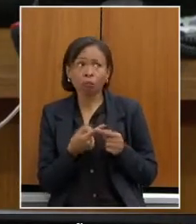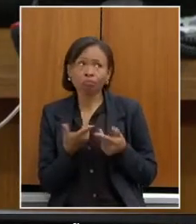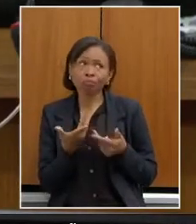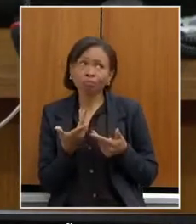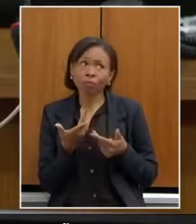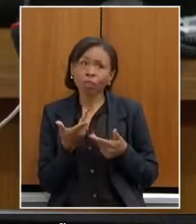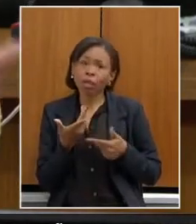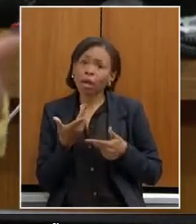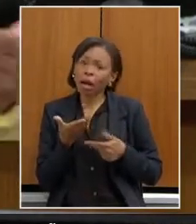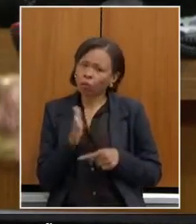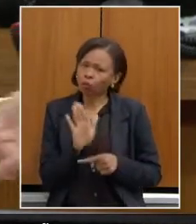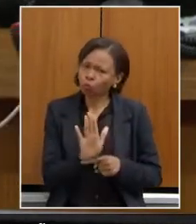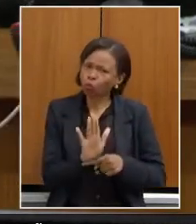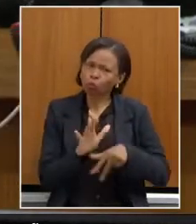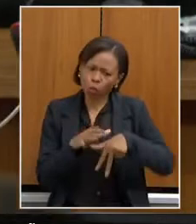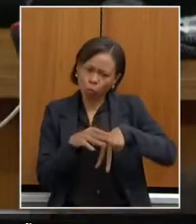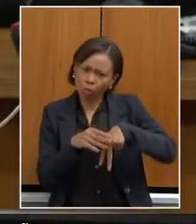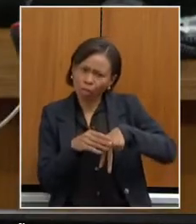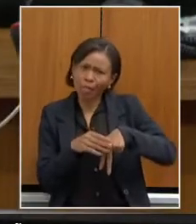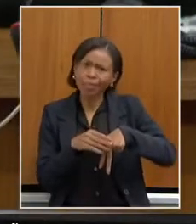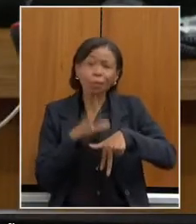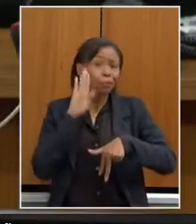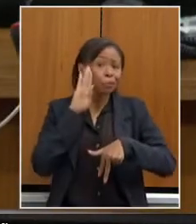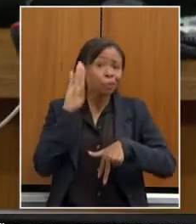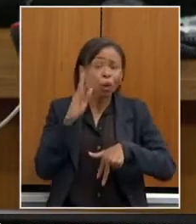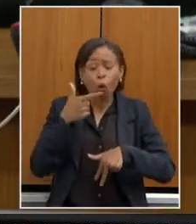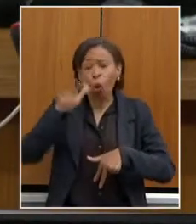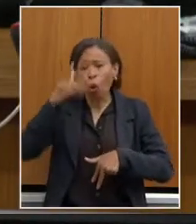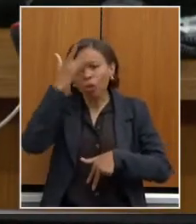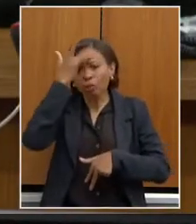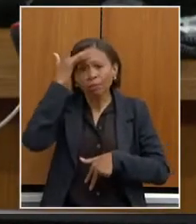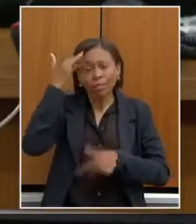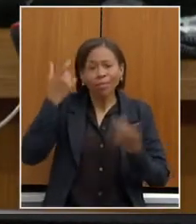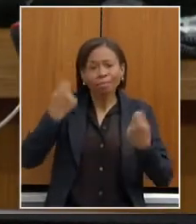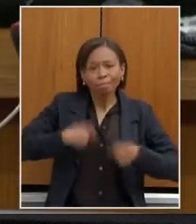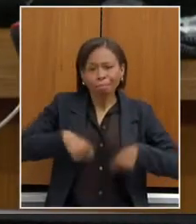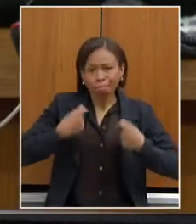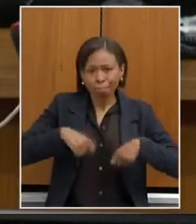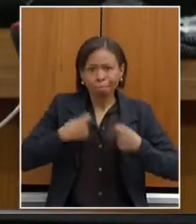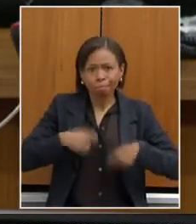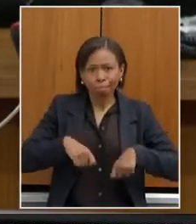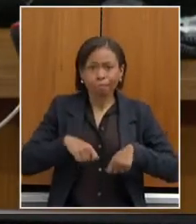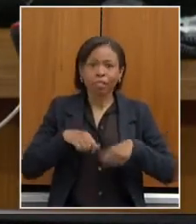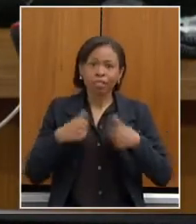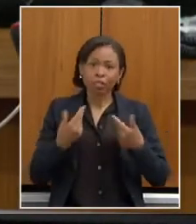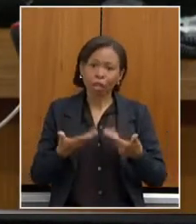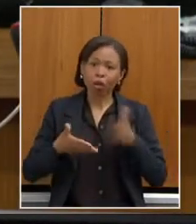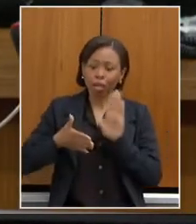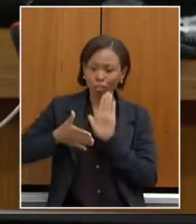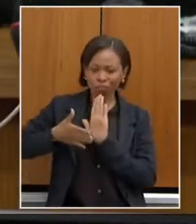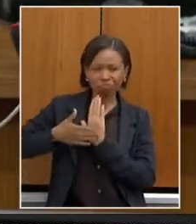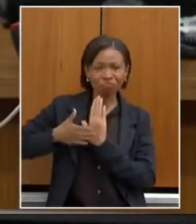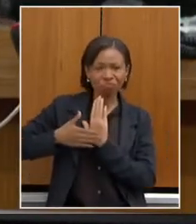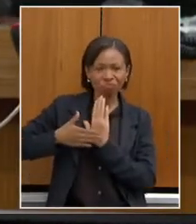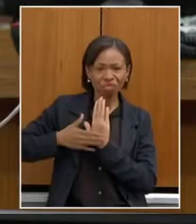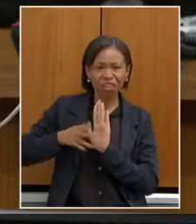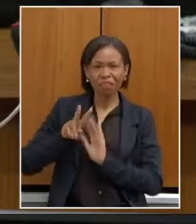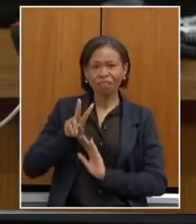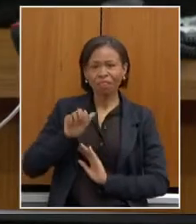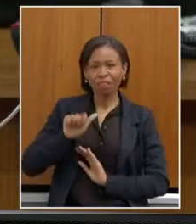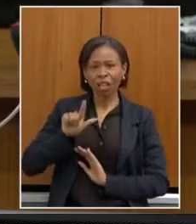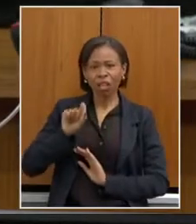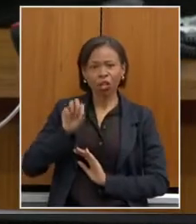principalmente atenda aqueles que mais precisam então esse programa que é excepcional e que eu faço